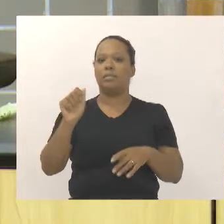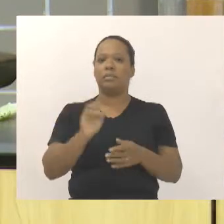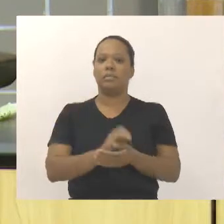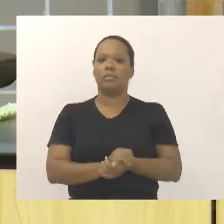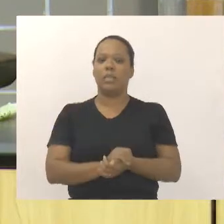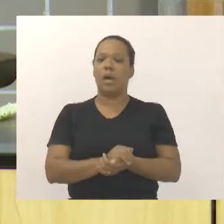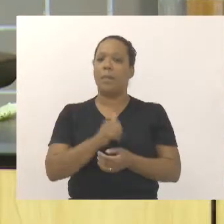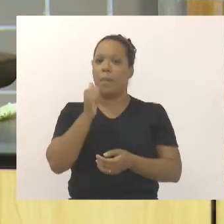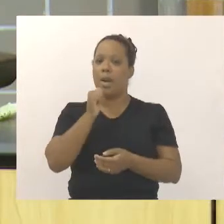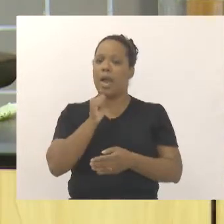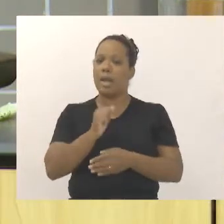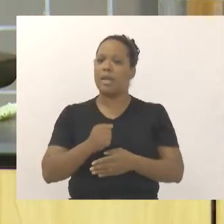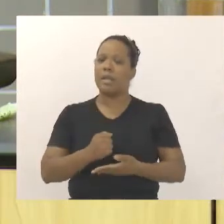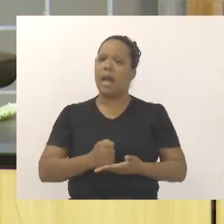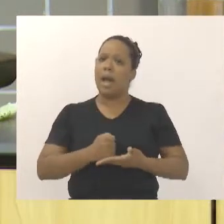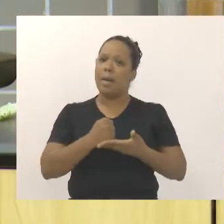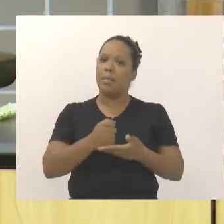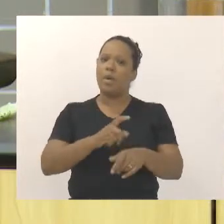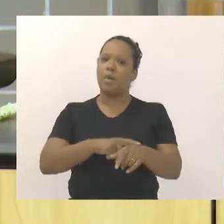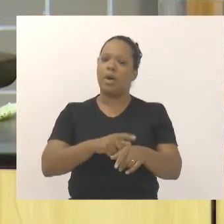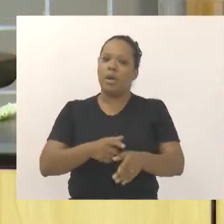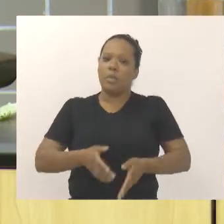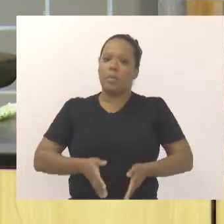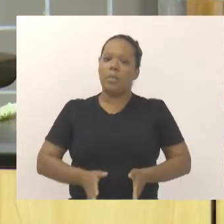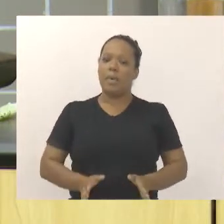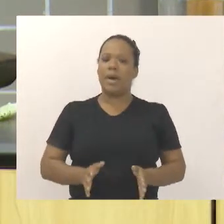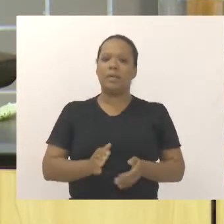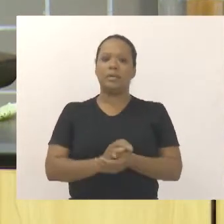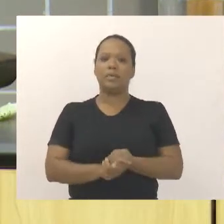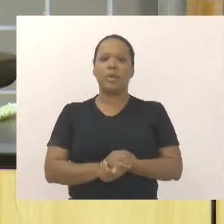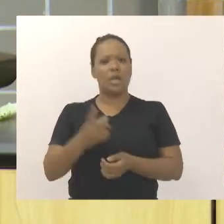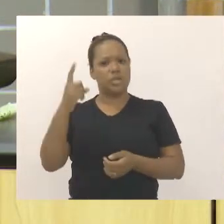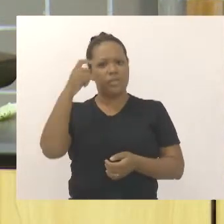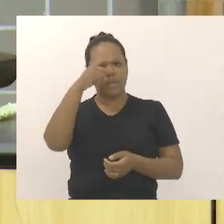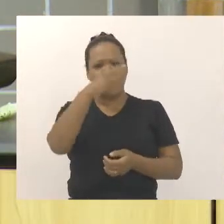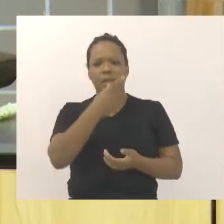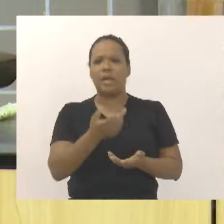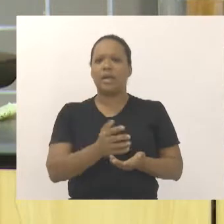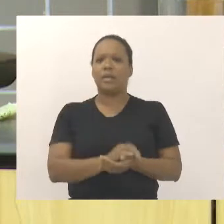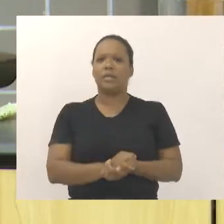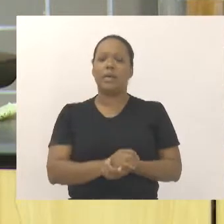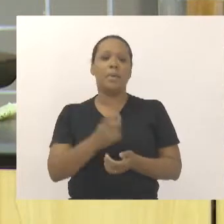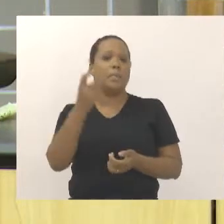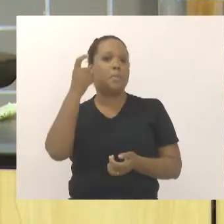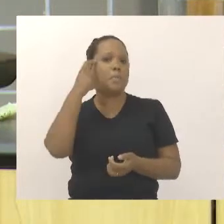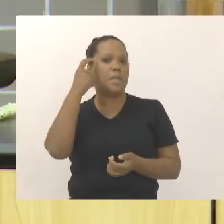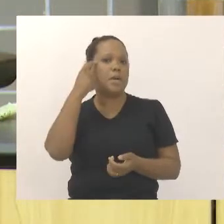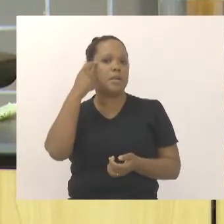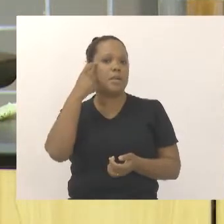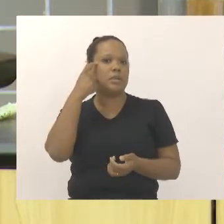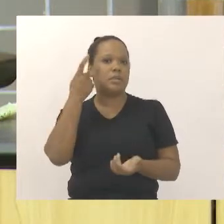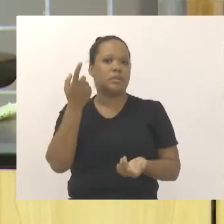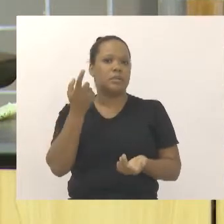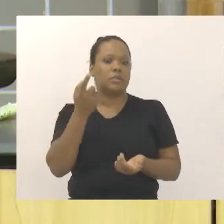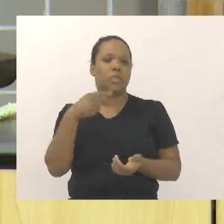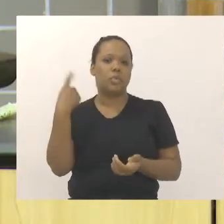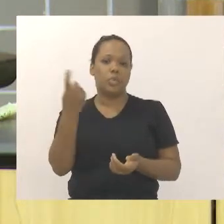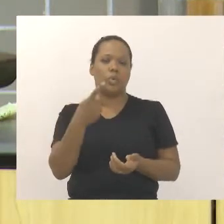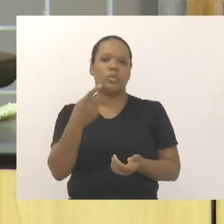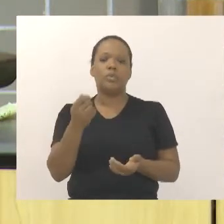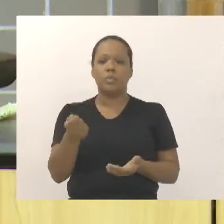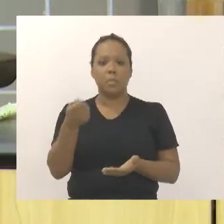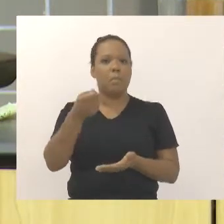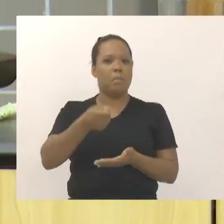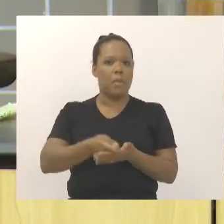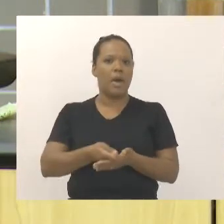hoje a rede pública está numa dificuldade muito grande, a gente sabe. Eu penso, todos são remunerados,